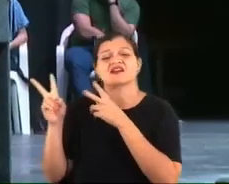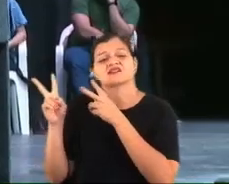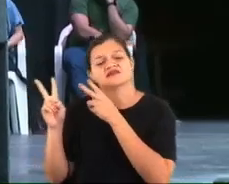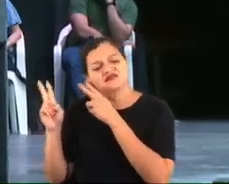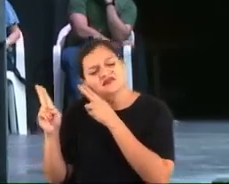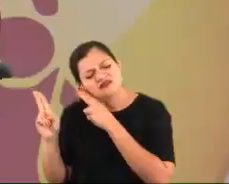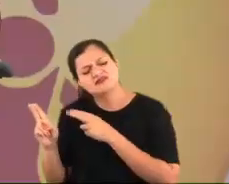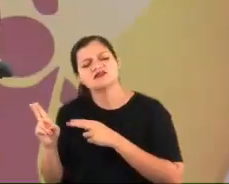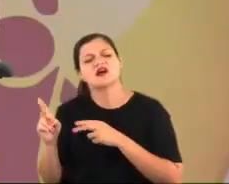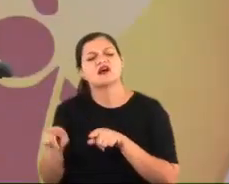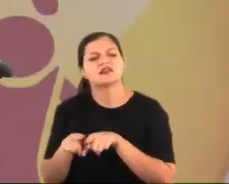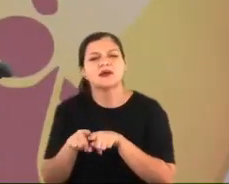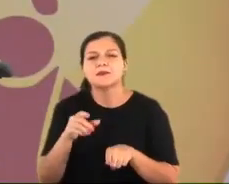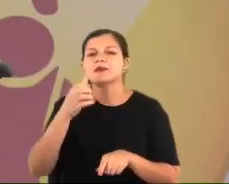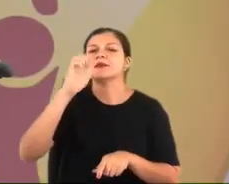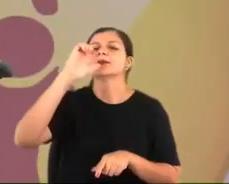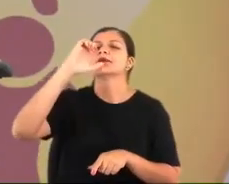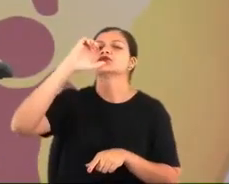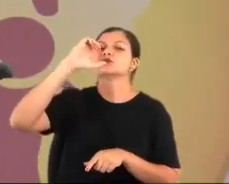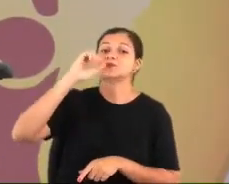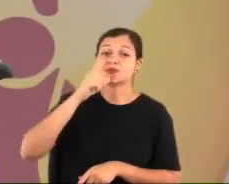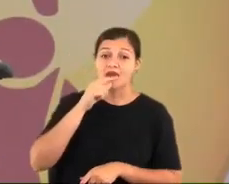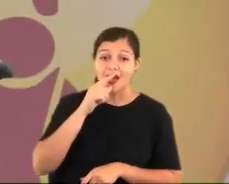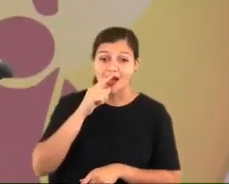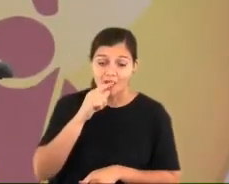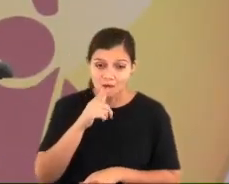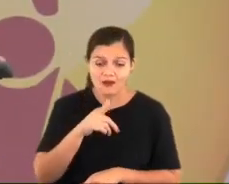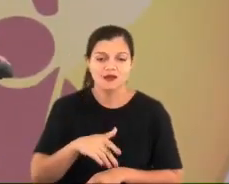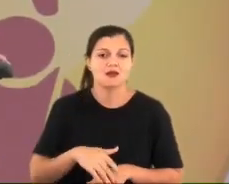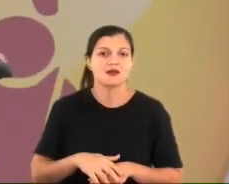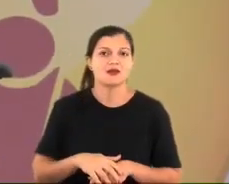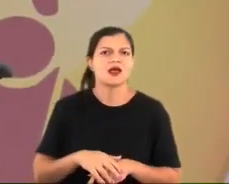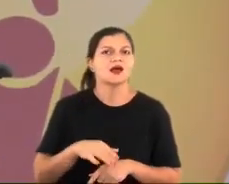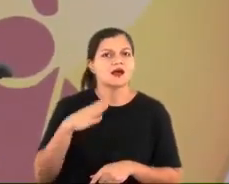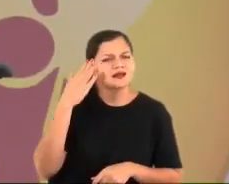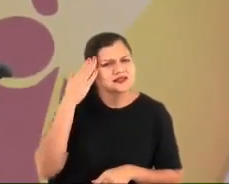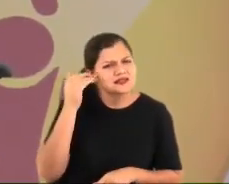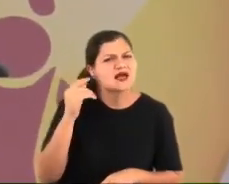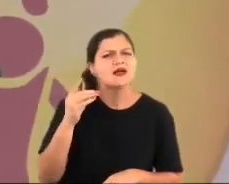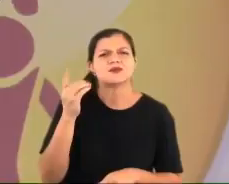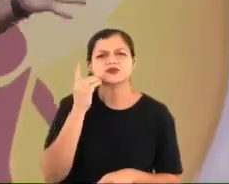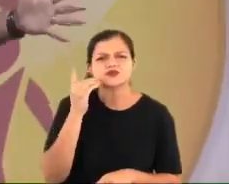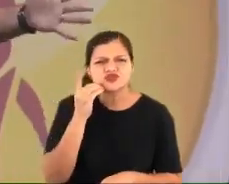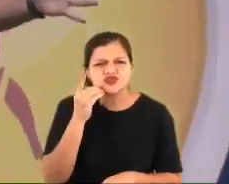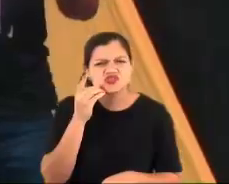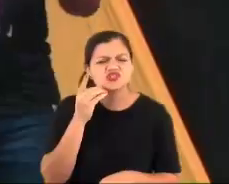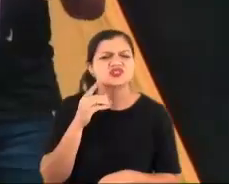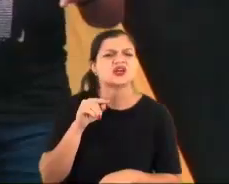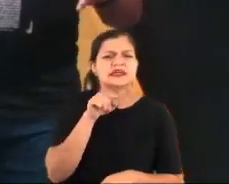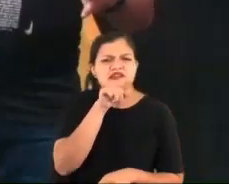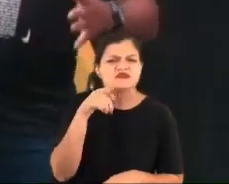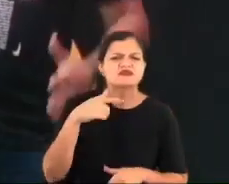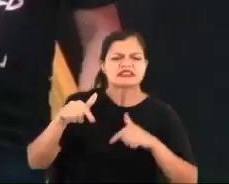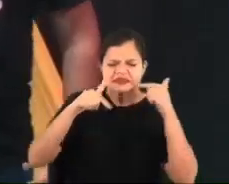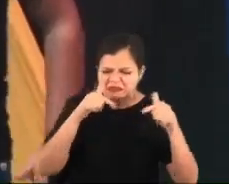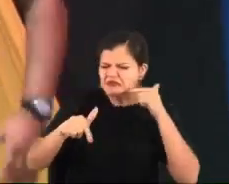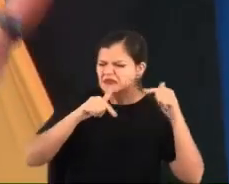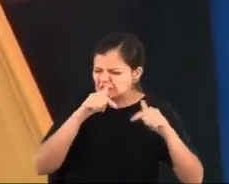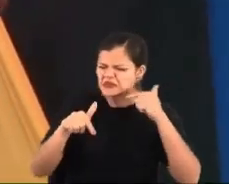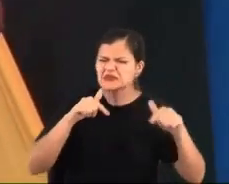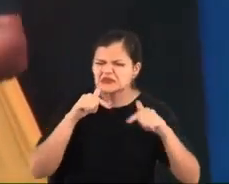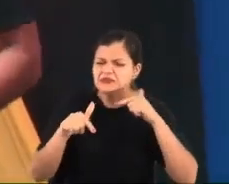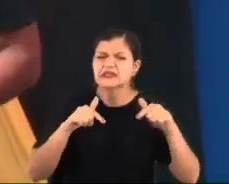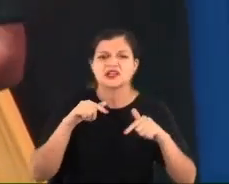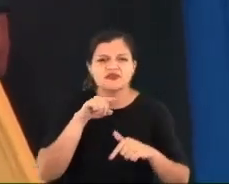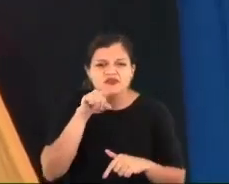um copo de água gelado. Sabe aquele dia que você trabalhou tanto, e você